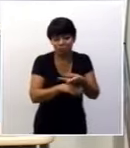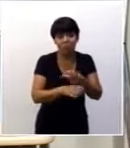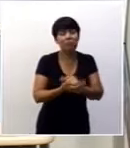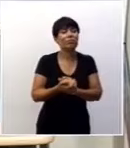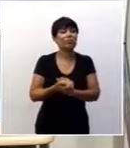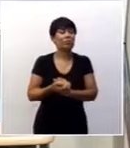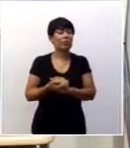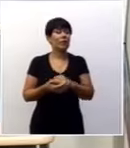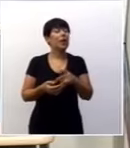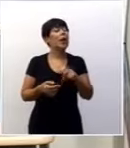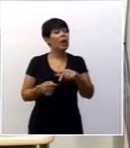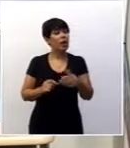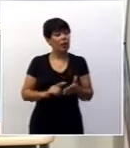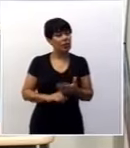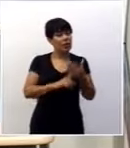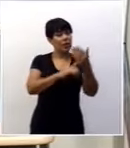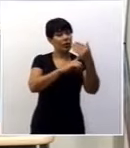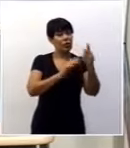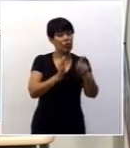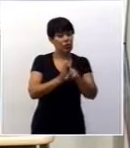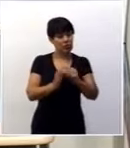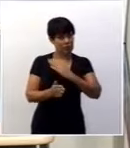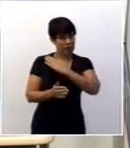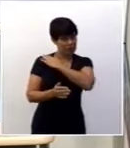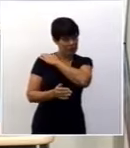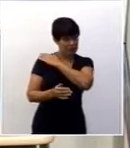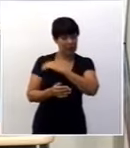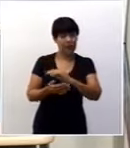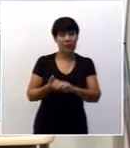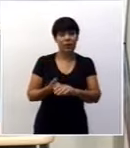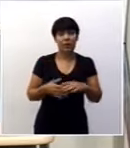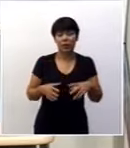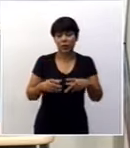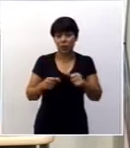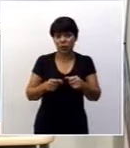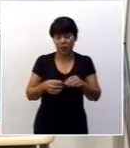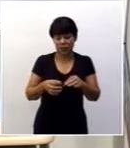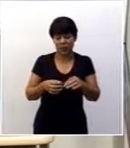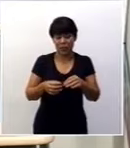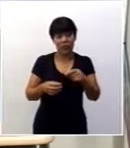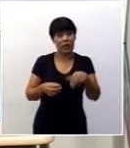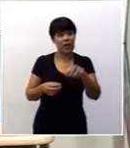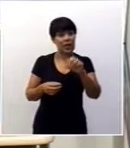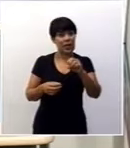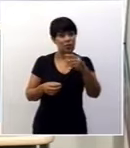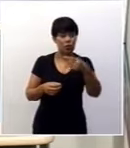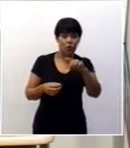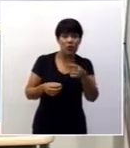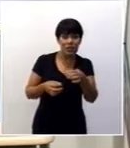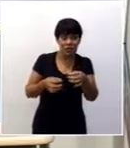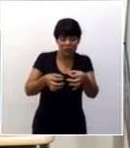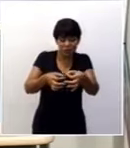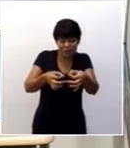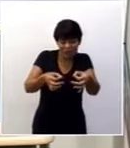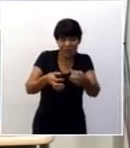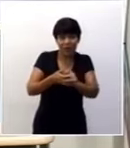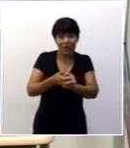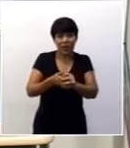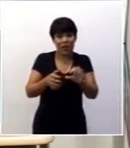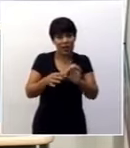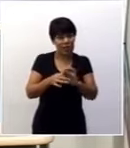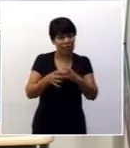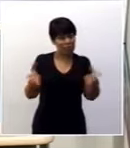que, como é uma tecnologia militar, as altas resoluções, coisas de centímetro, isso não está disponível para o